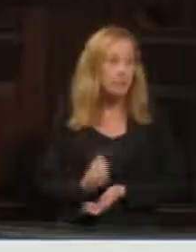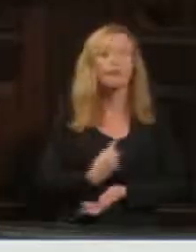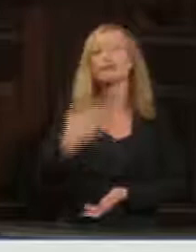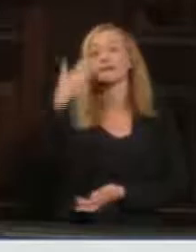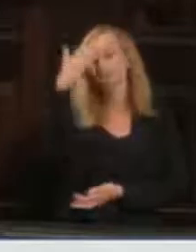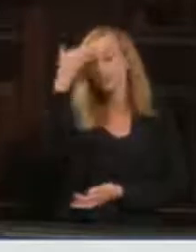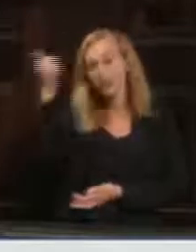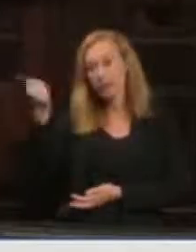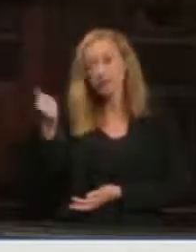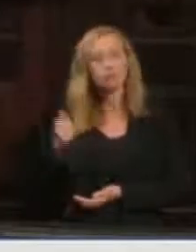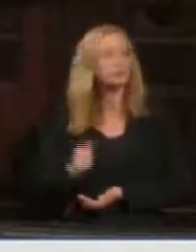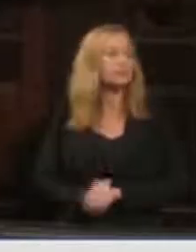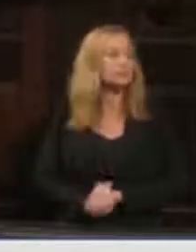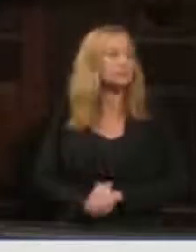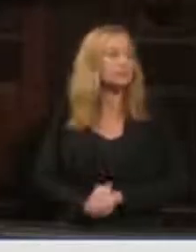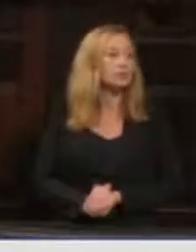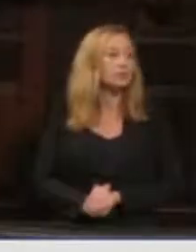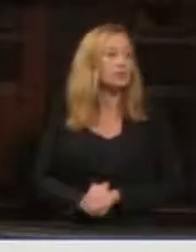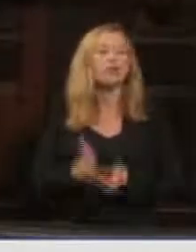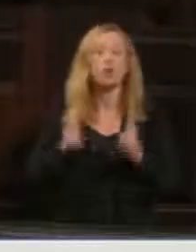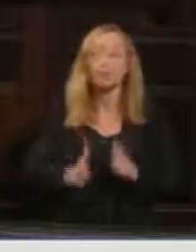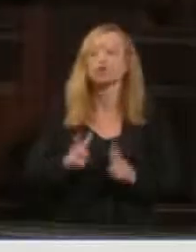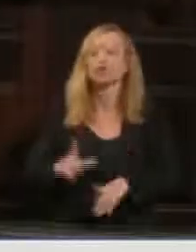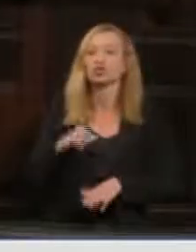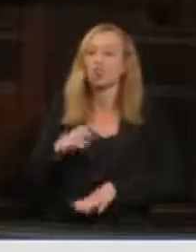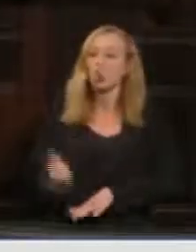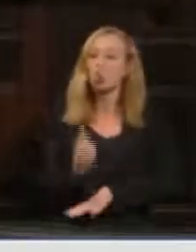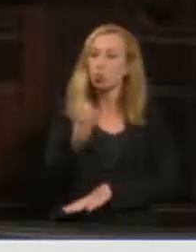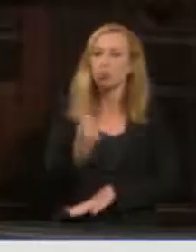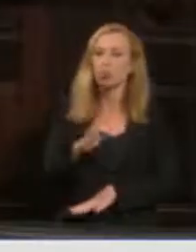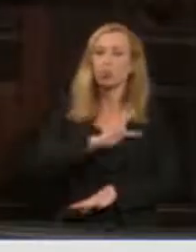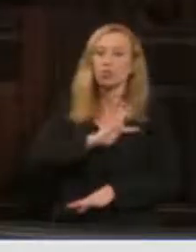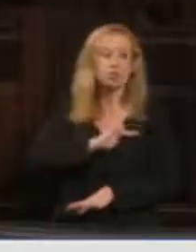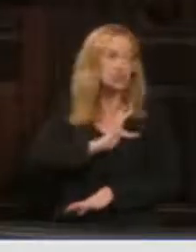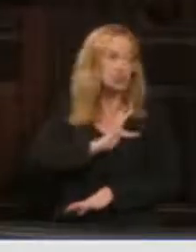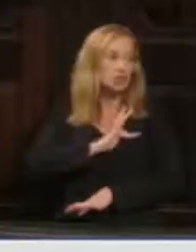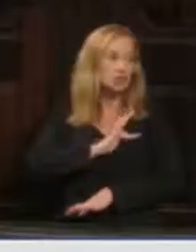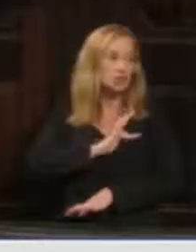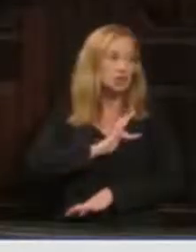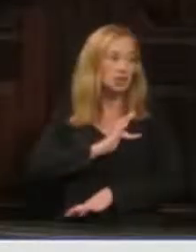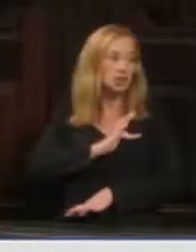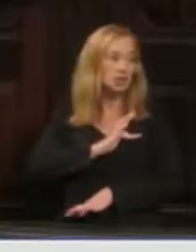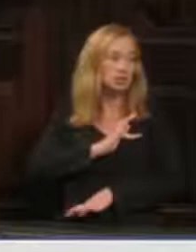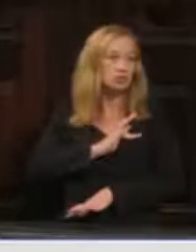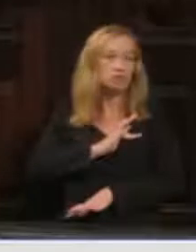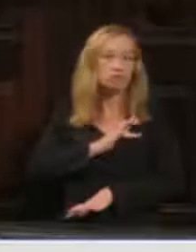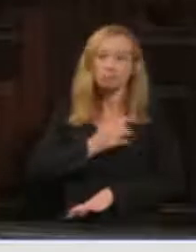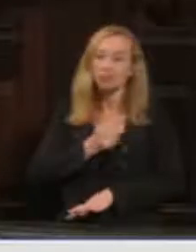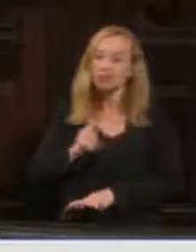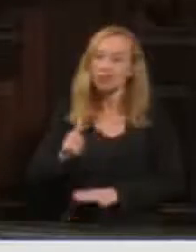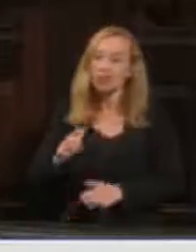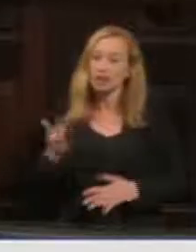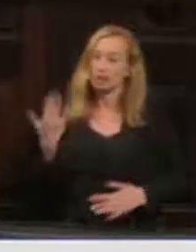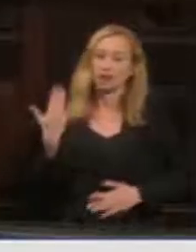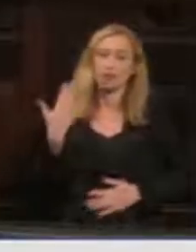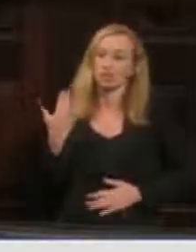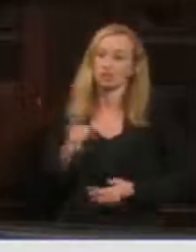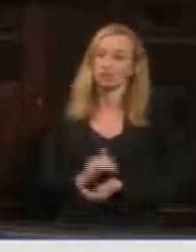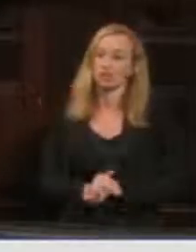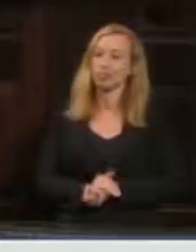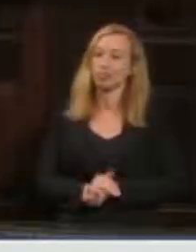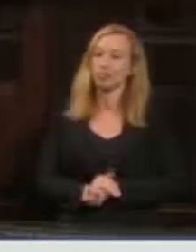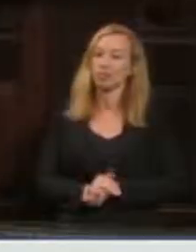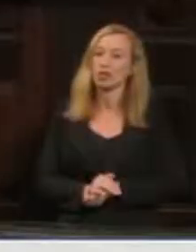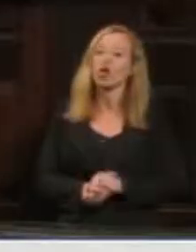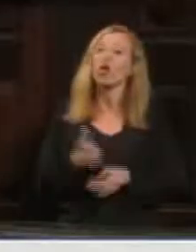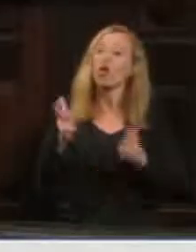sabedores, onde tiver um policial, eu quero ver ter um assalto. Onde tiver uma viatura da polícia, eu